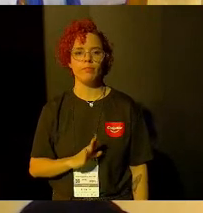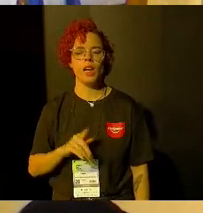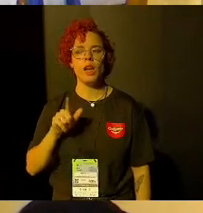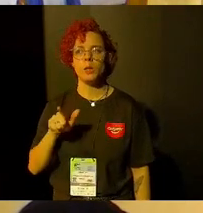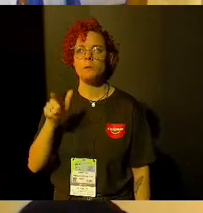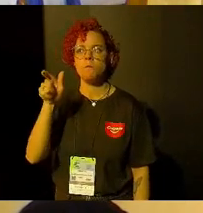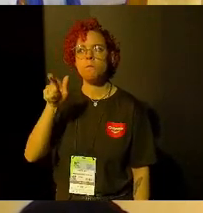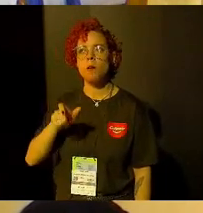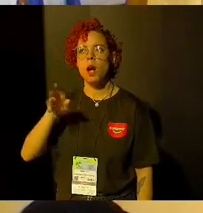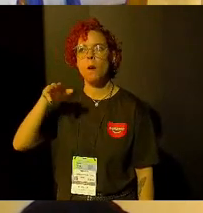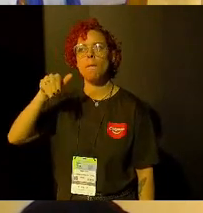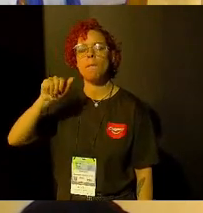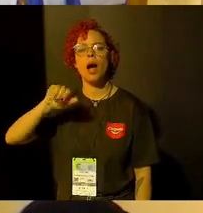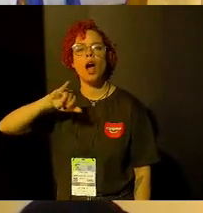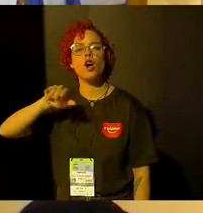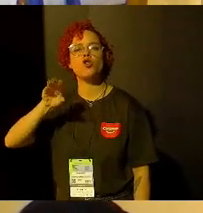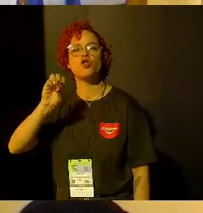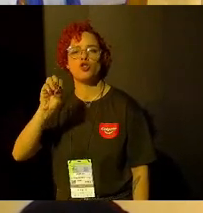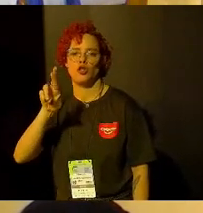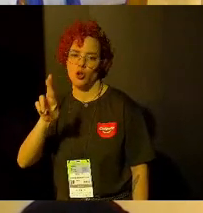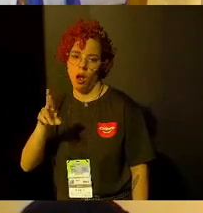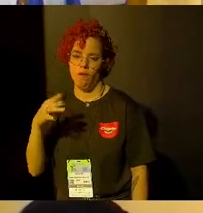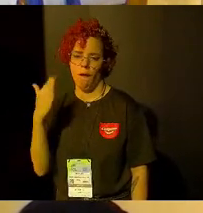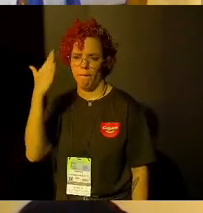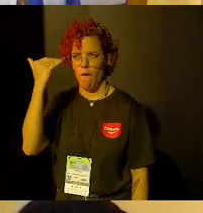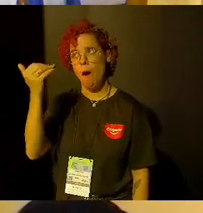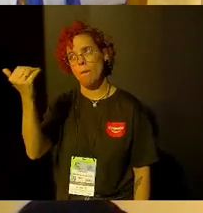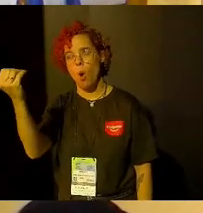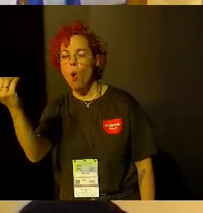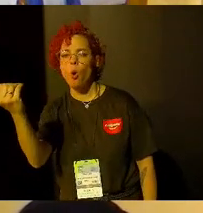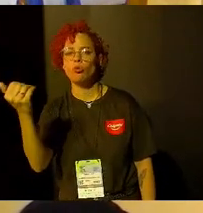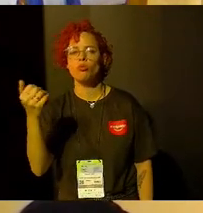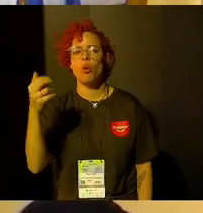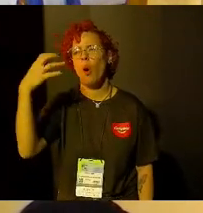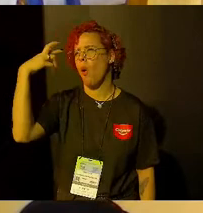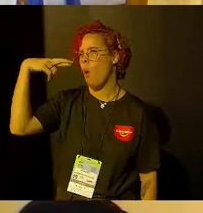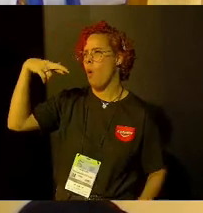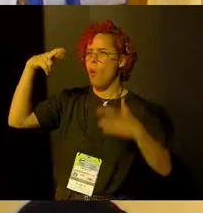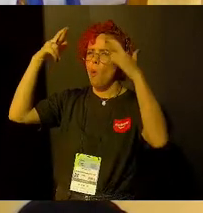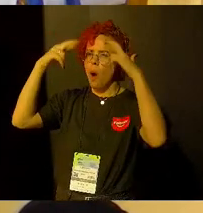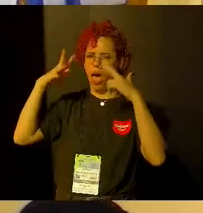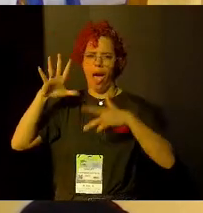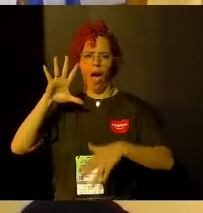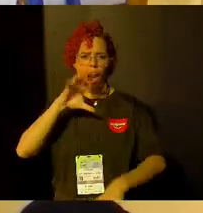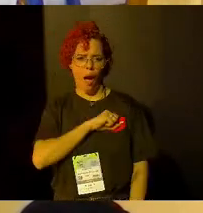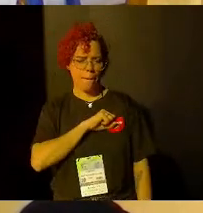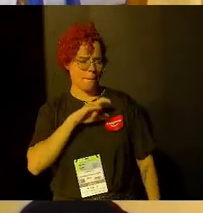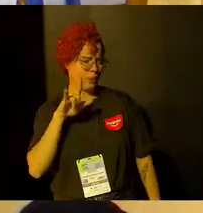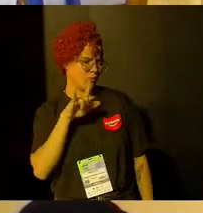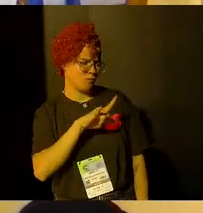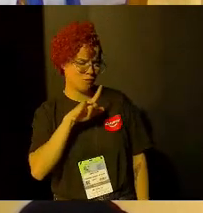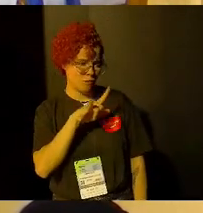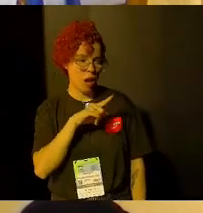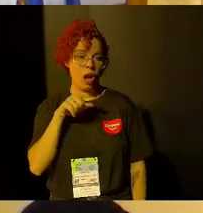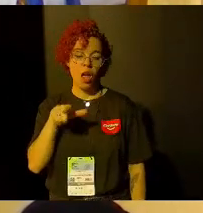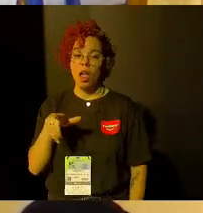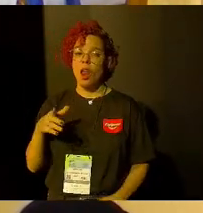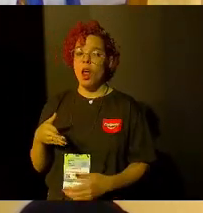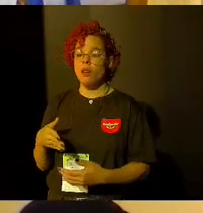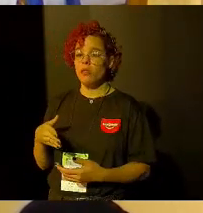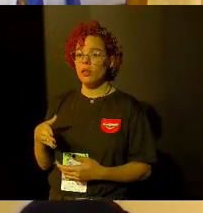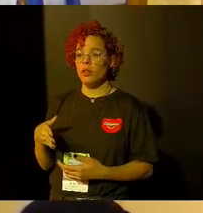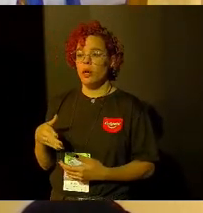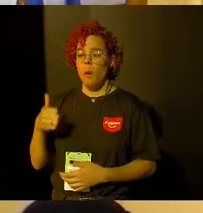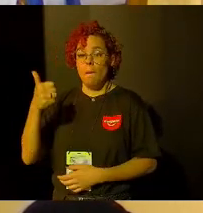ele entra no poder faz muito sucesso o rei ama ele e o com decora e ele se torna o